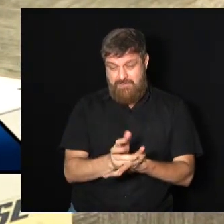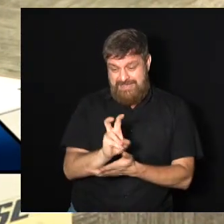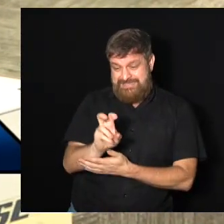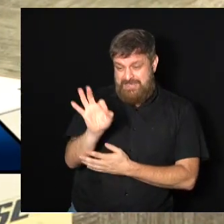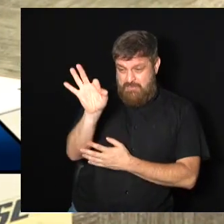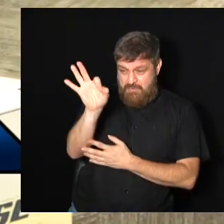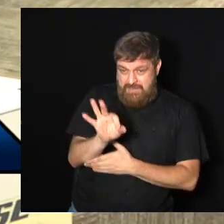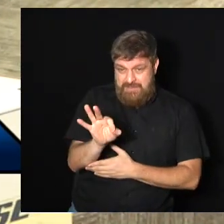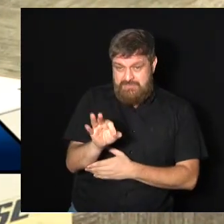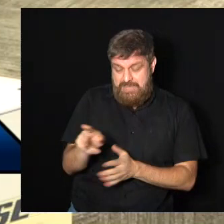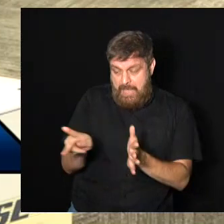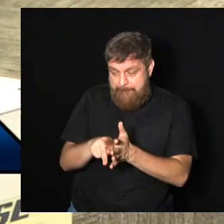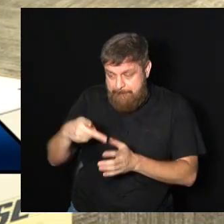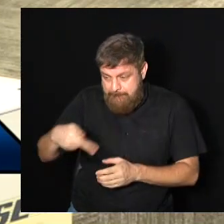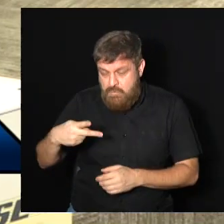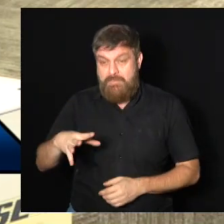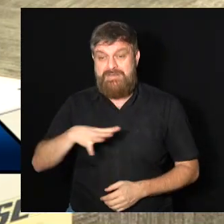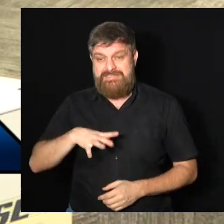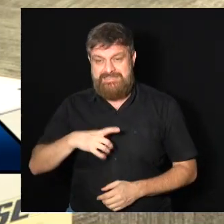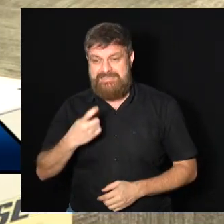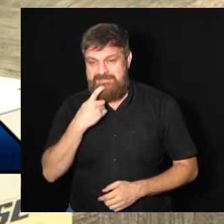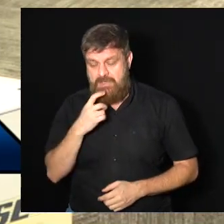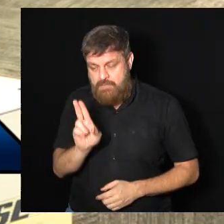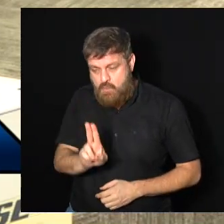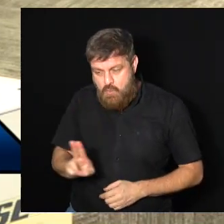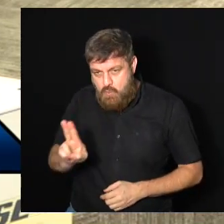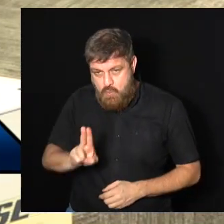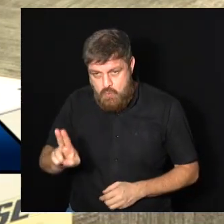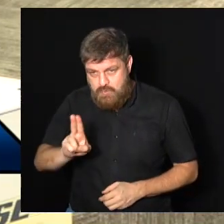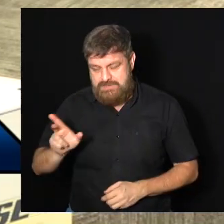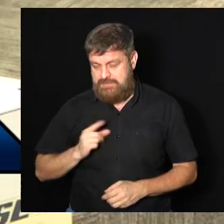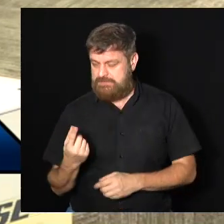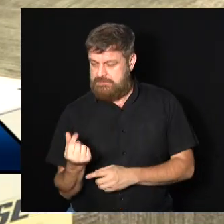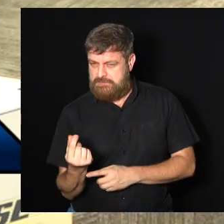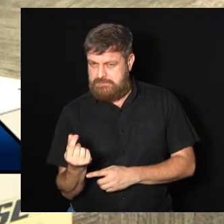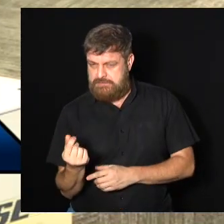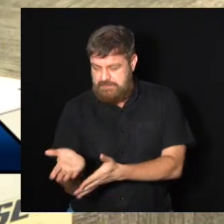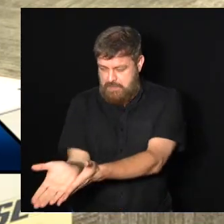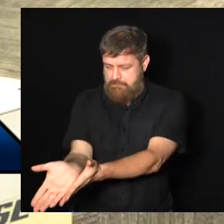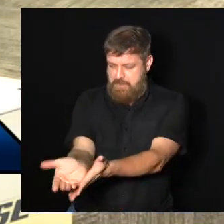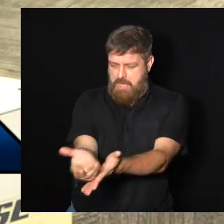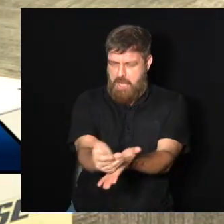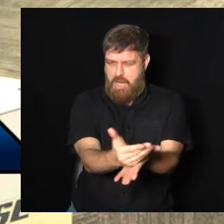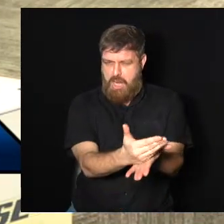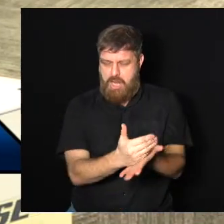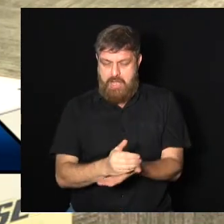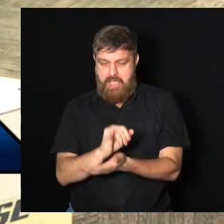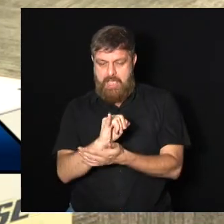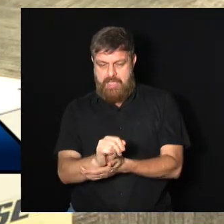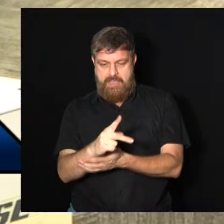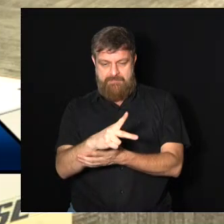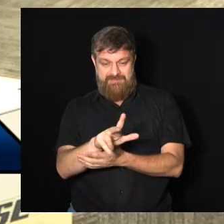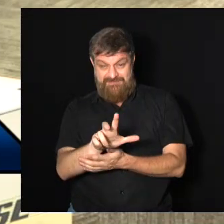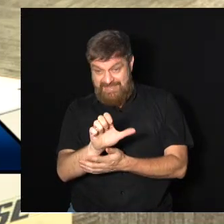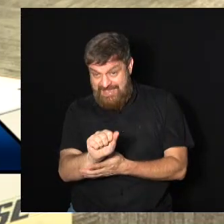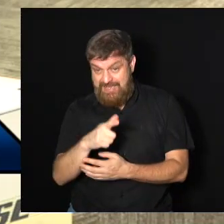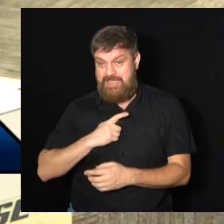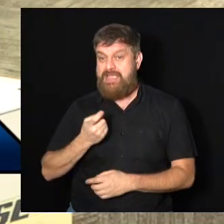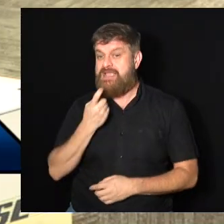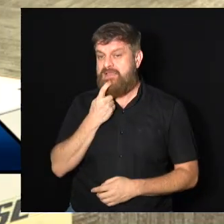Campinas. Metade dos veículos registrados em Campinas, aquilo que se recolhe com o IPVA, fica em